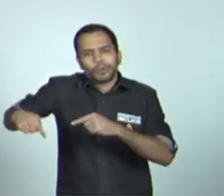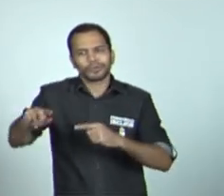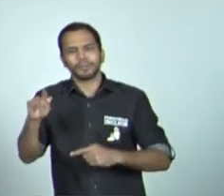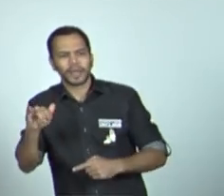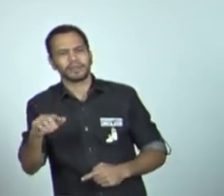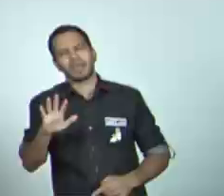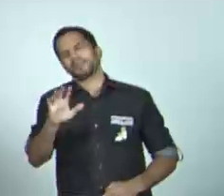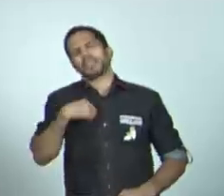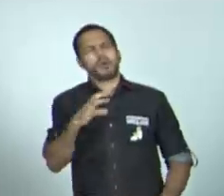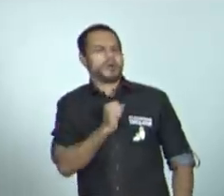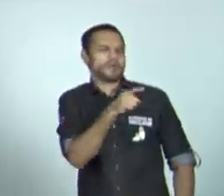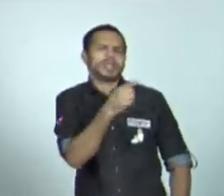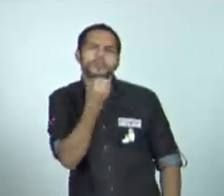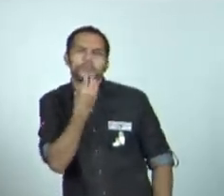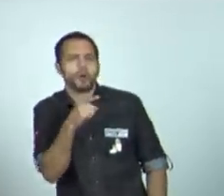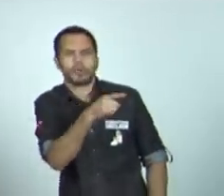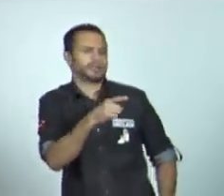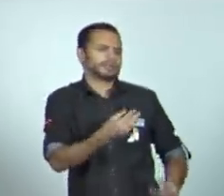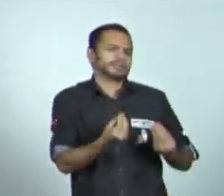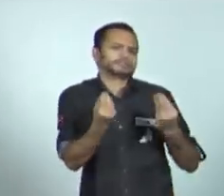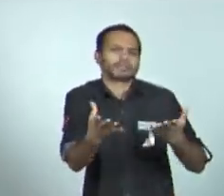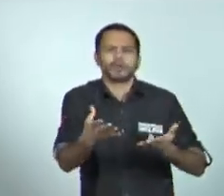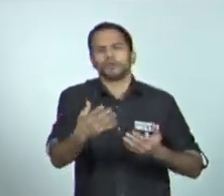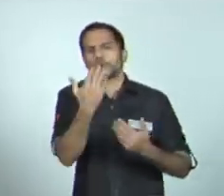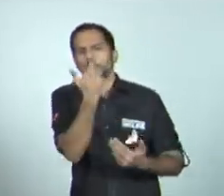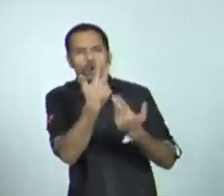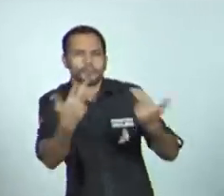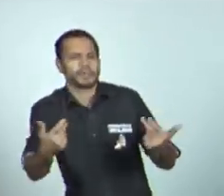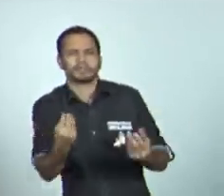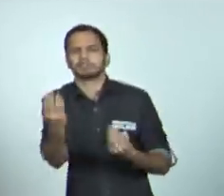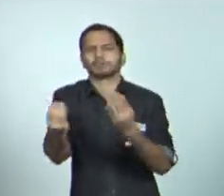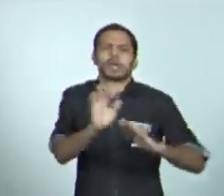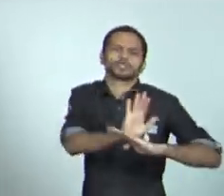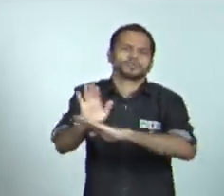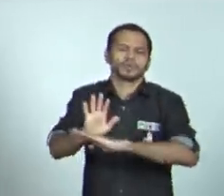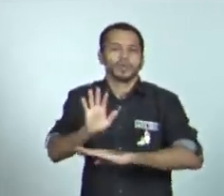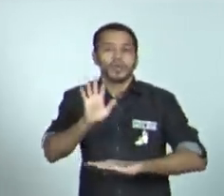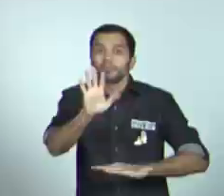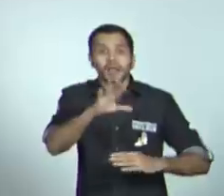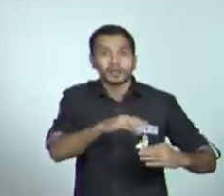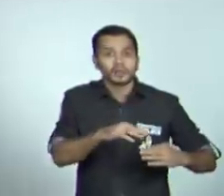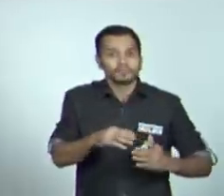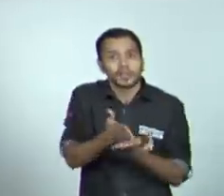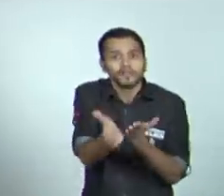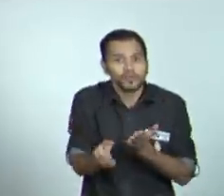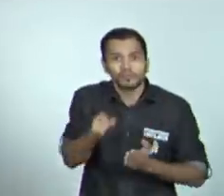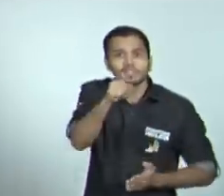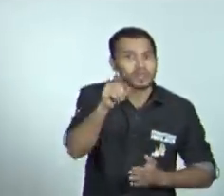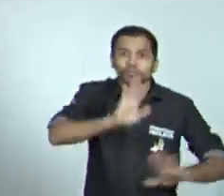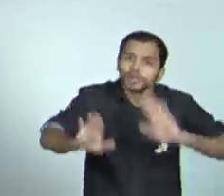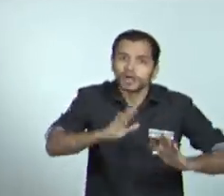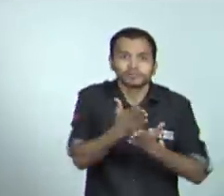ama mas eu amo tanto mas ele é bonzinho mas ele deu uma cesta básica para alguém que você sabe assim com alguém mas tirou você do seio da sua família ei